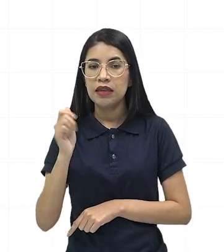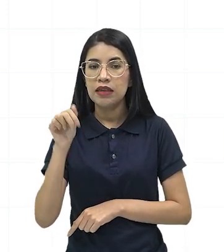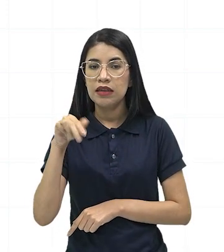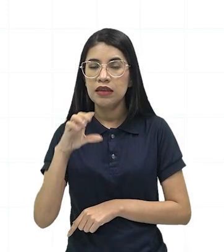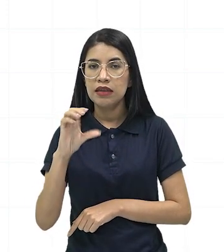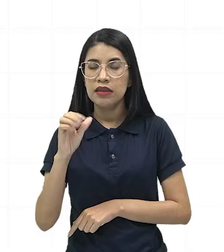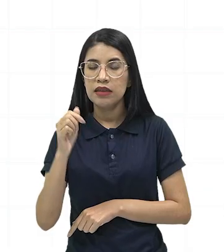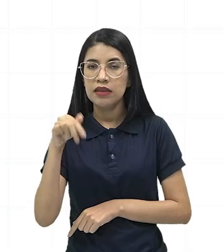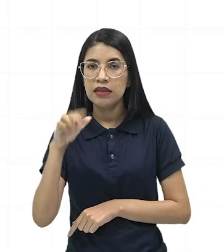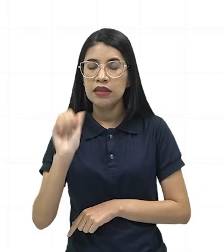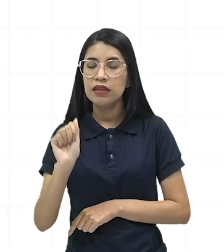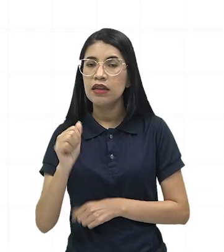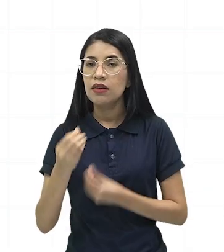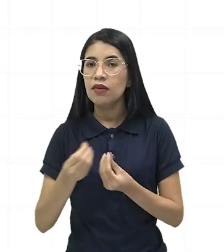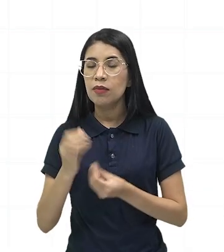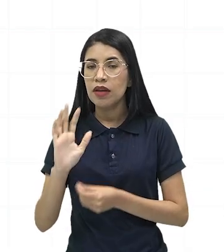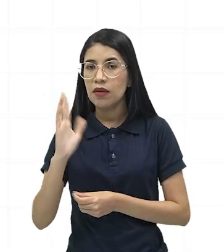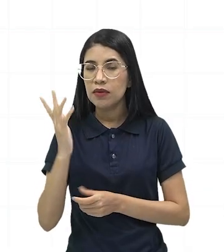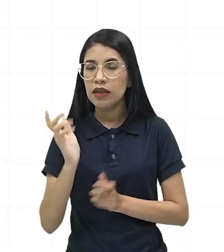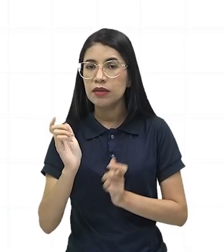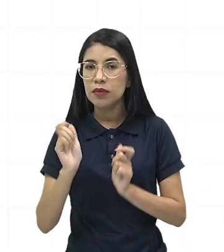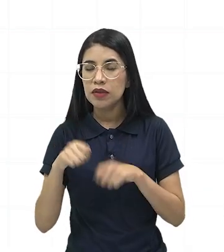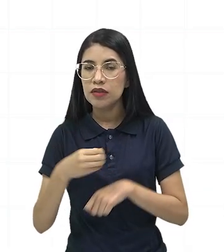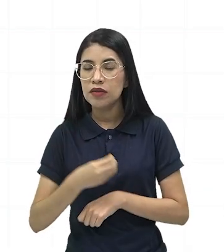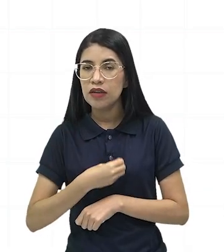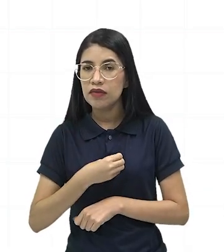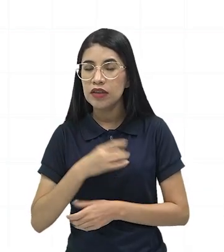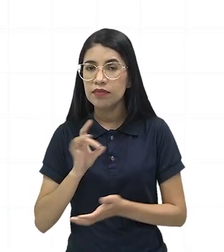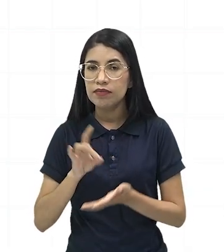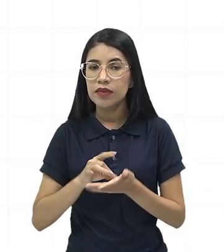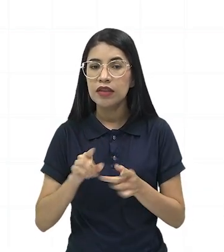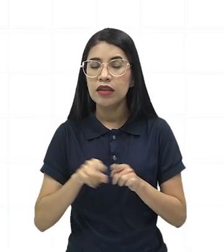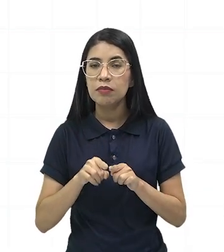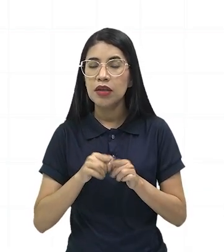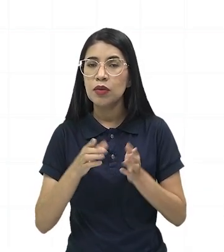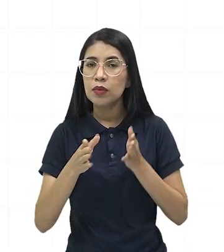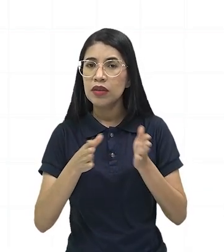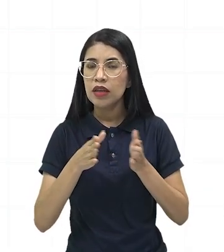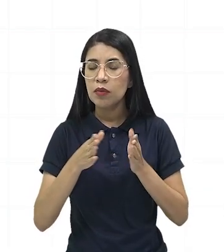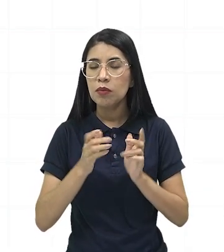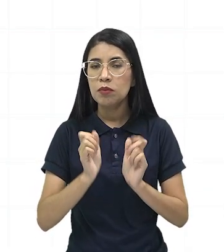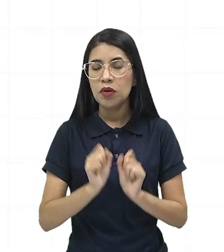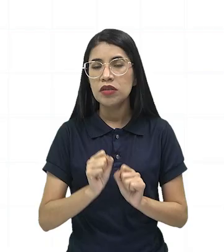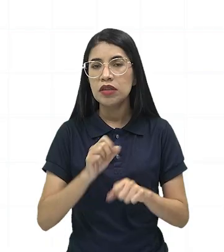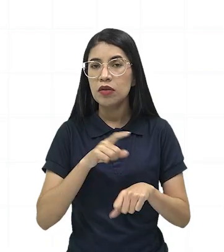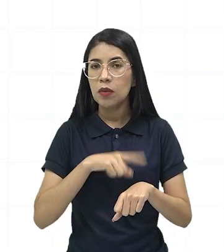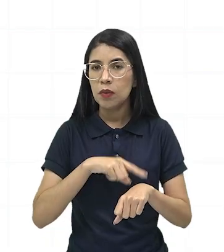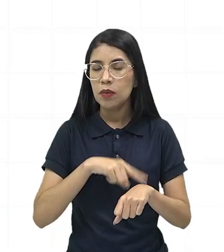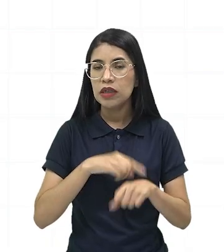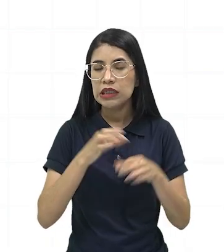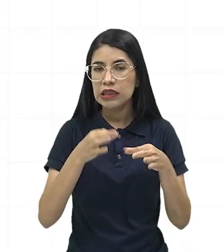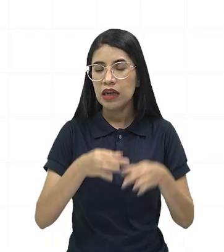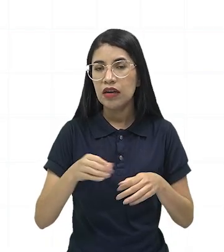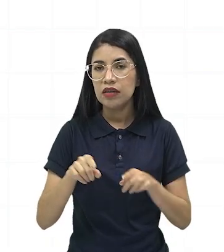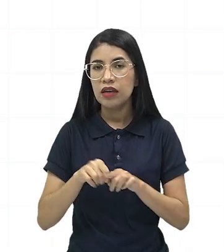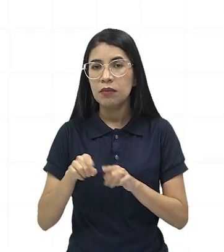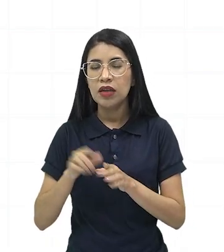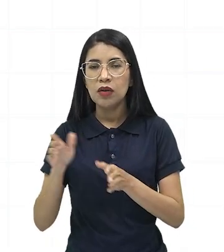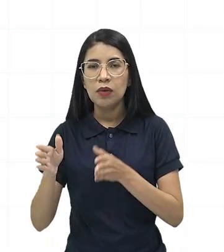realidade, dentro da nossa realidade. E o tempo, que ele pode ser classificado em tempo cronológico ou tempo